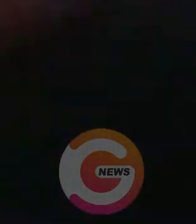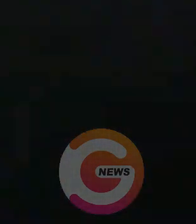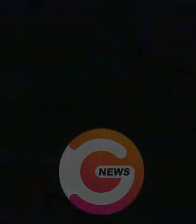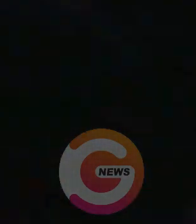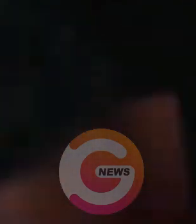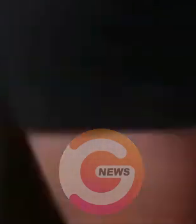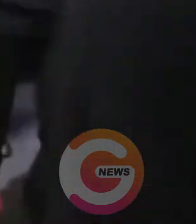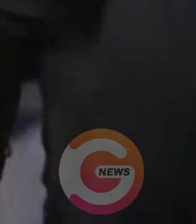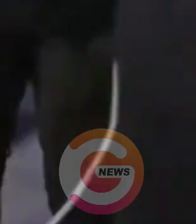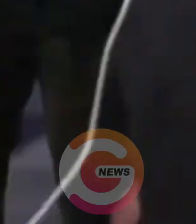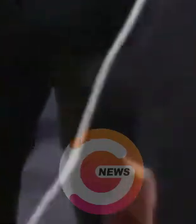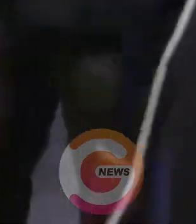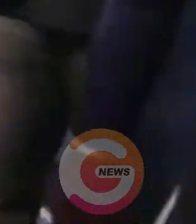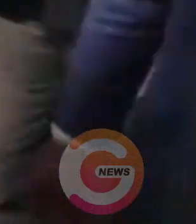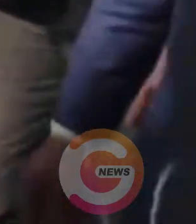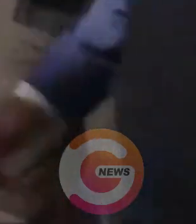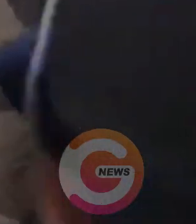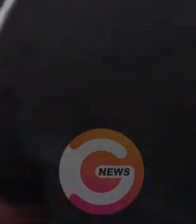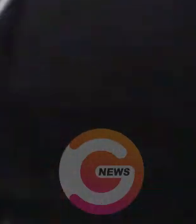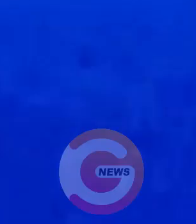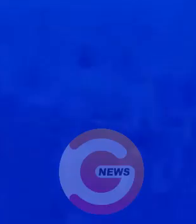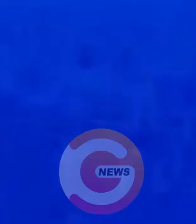ok ur